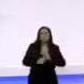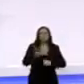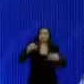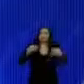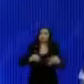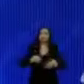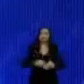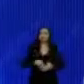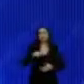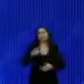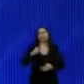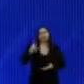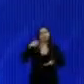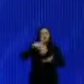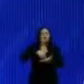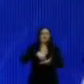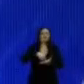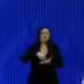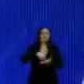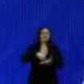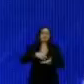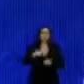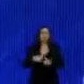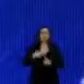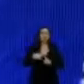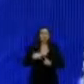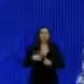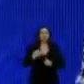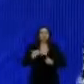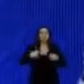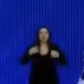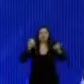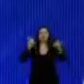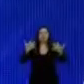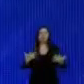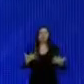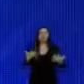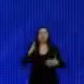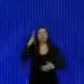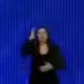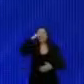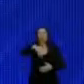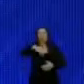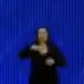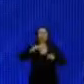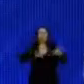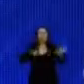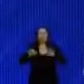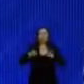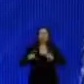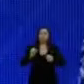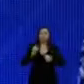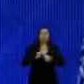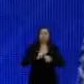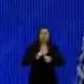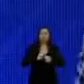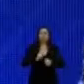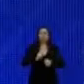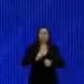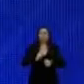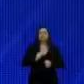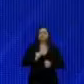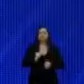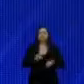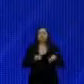outros assuntos ele teria que estar aqui não só para explicar a má gestão que foi feita dos recursos públicos no estado do Maranhão